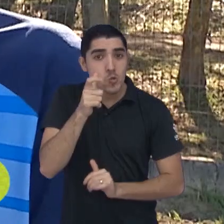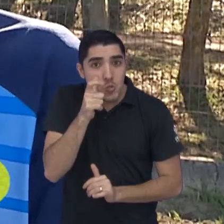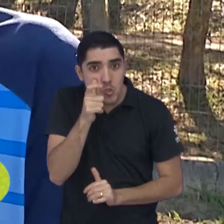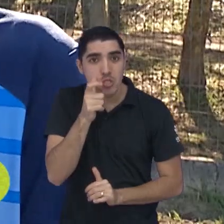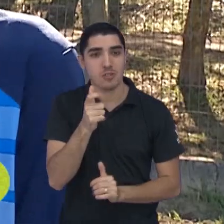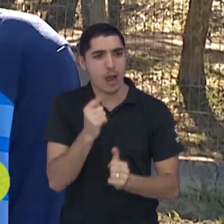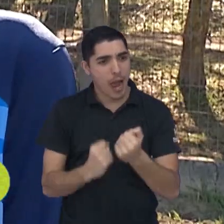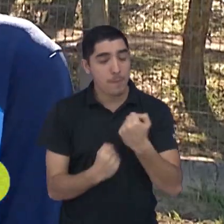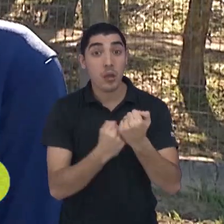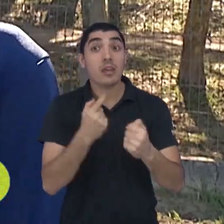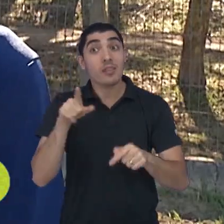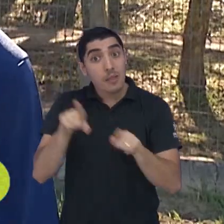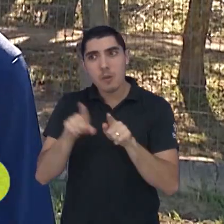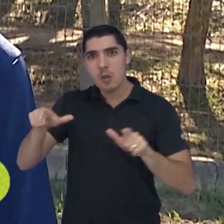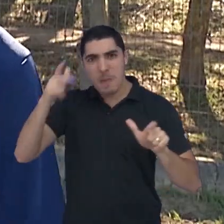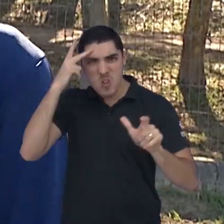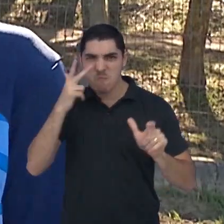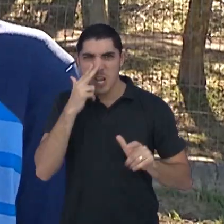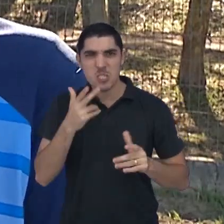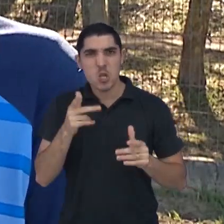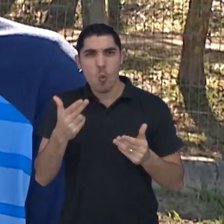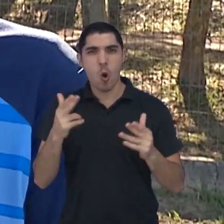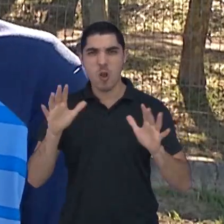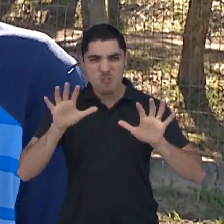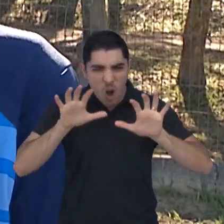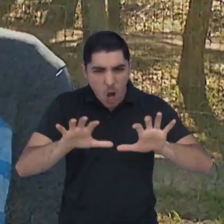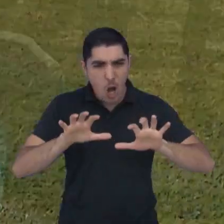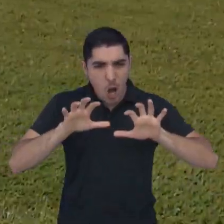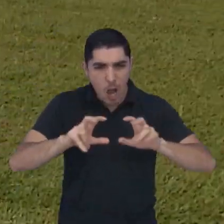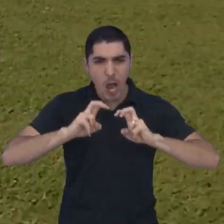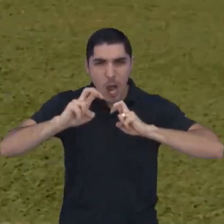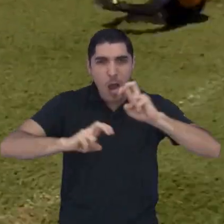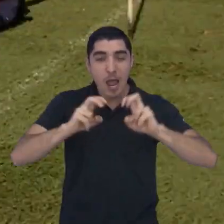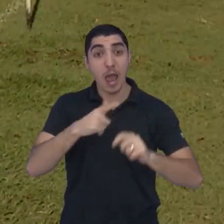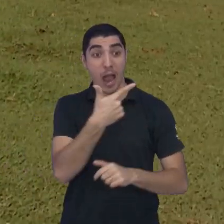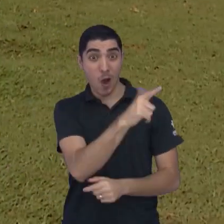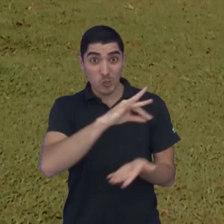o adversário se você produz bastante. Então, é muito melhor tê-los perto.